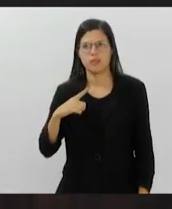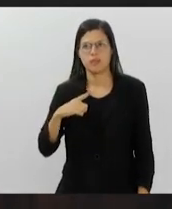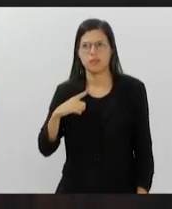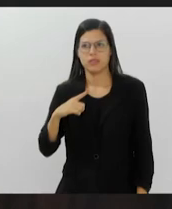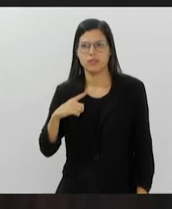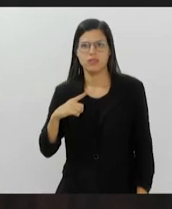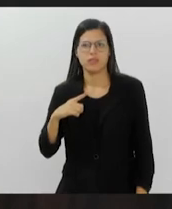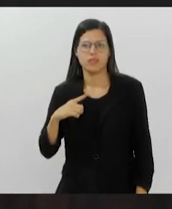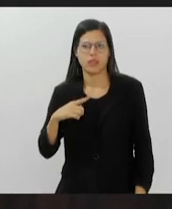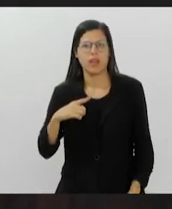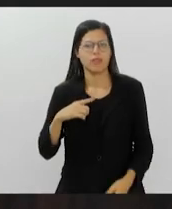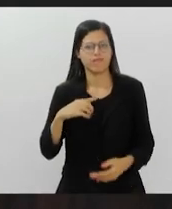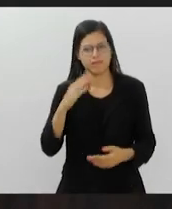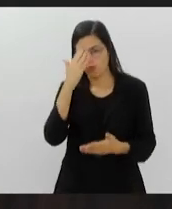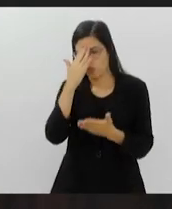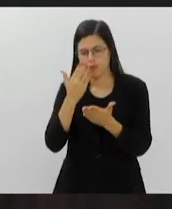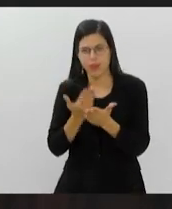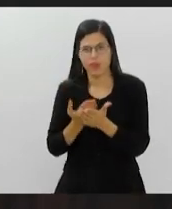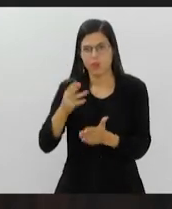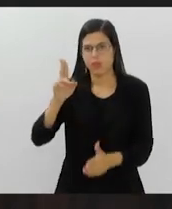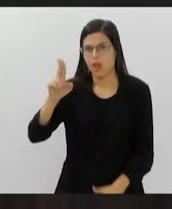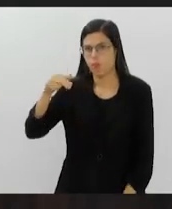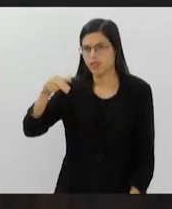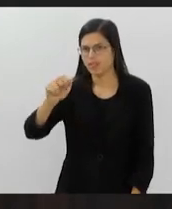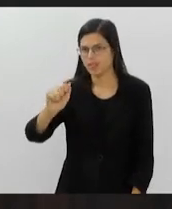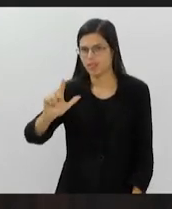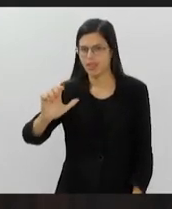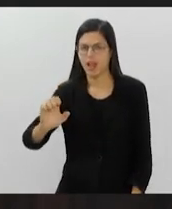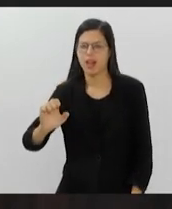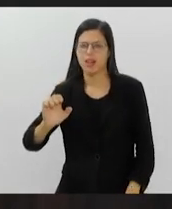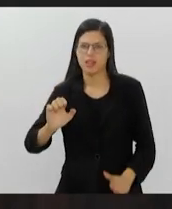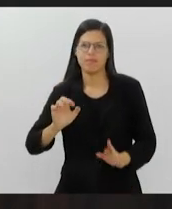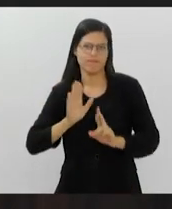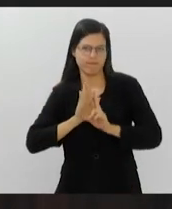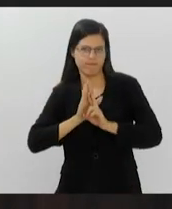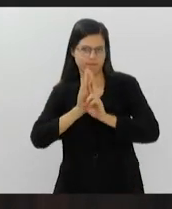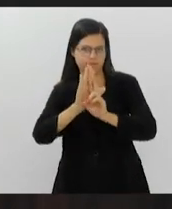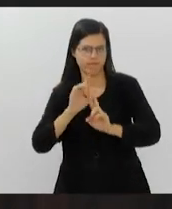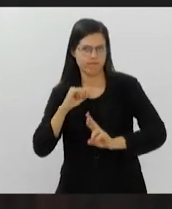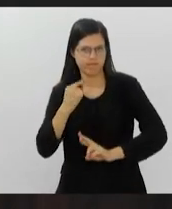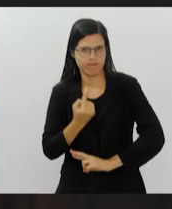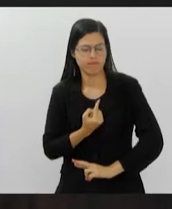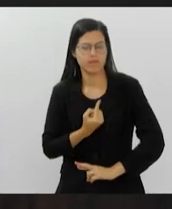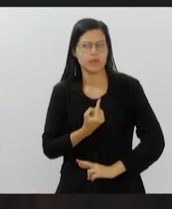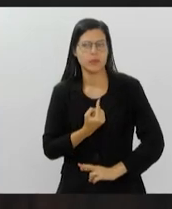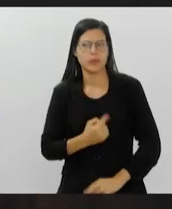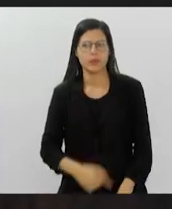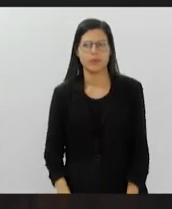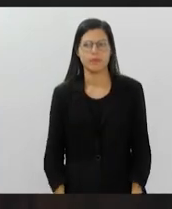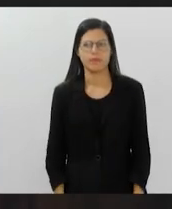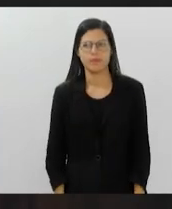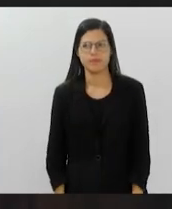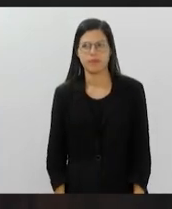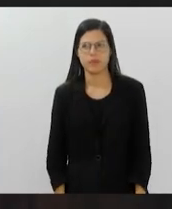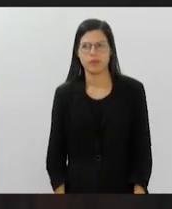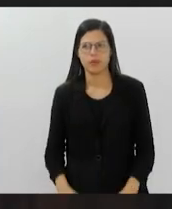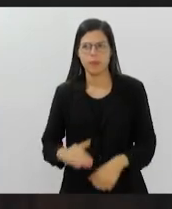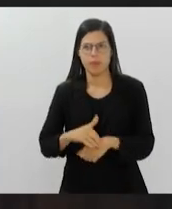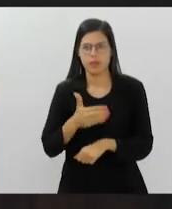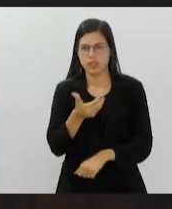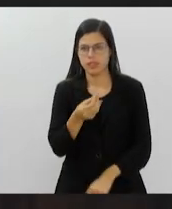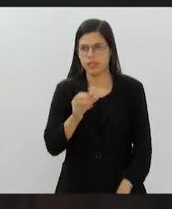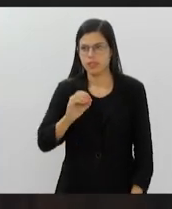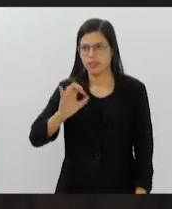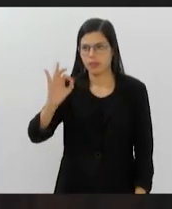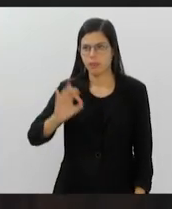essa entidade Unali, que é a entidade que nos representa, estando mais de 60%